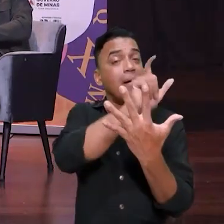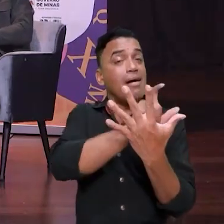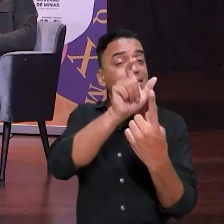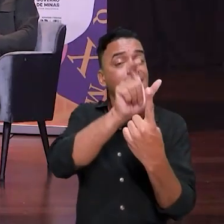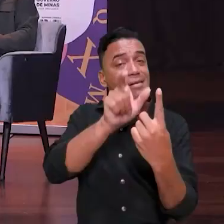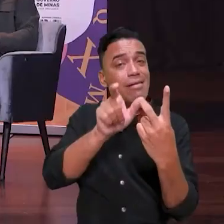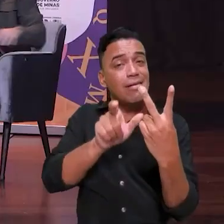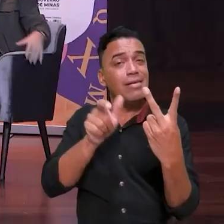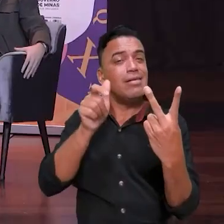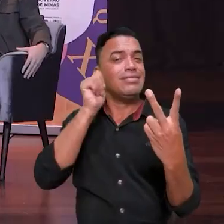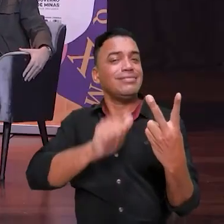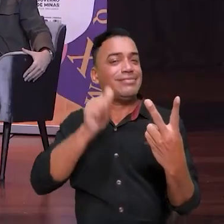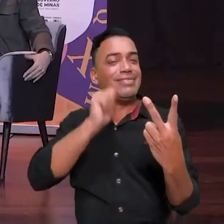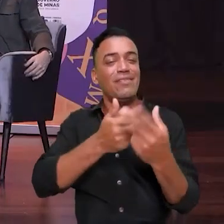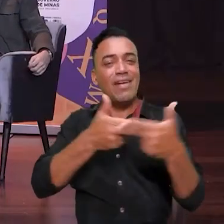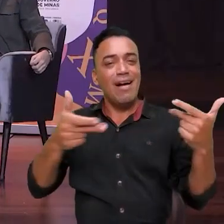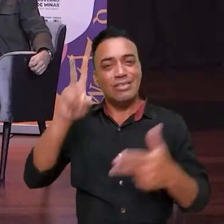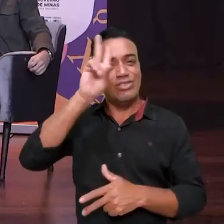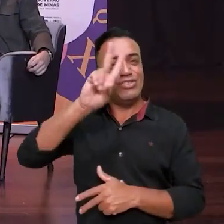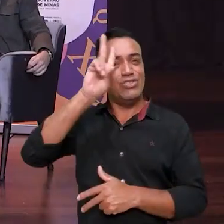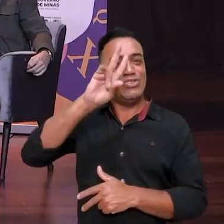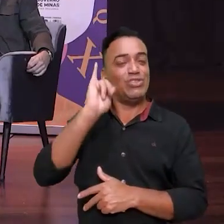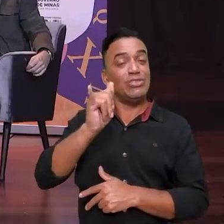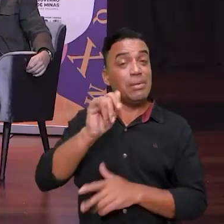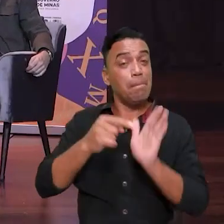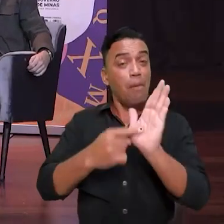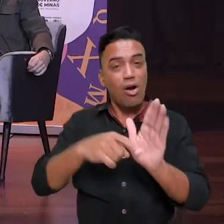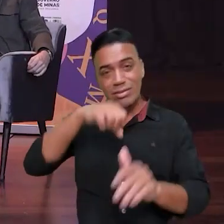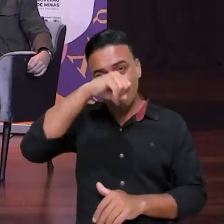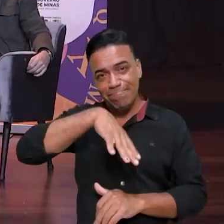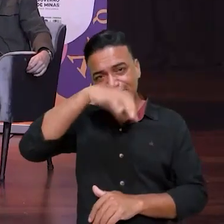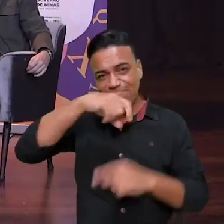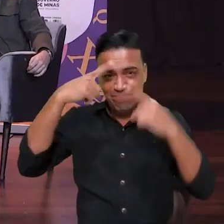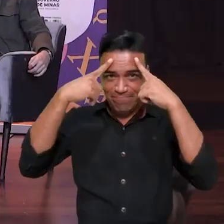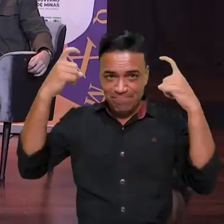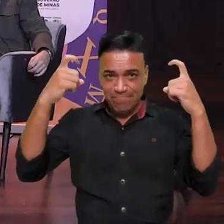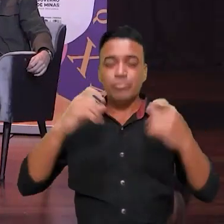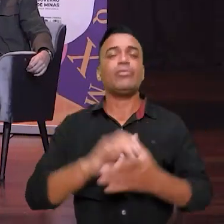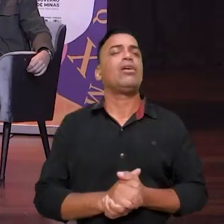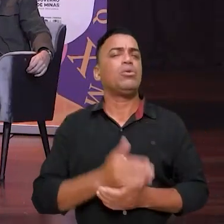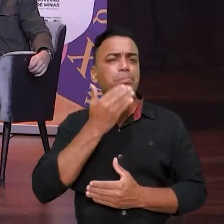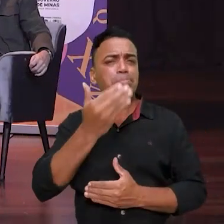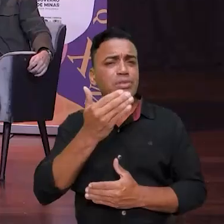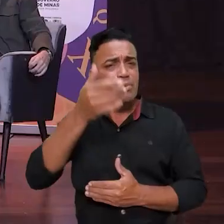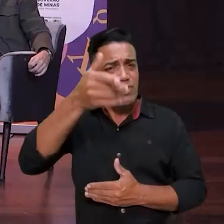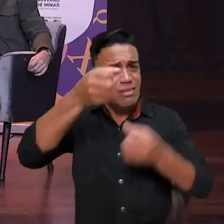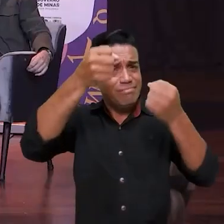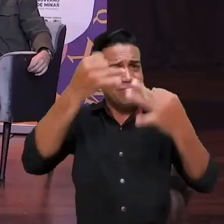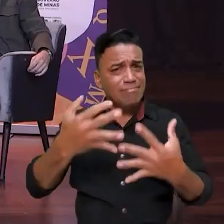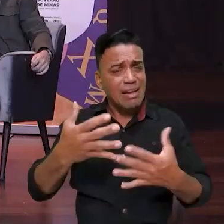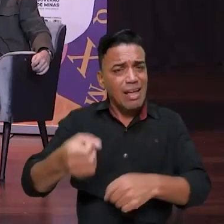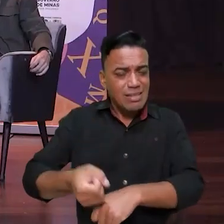maioria desses contos traz a violência, né? Eu quero te pedir para falar